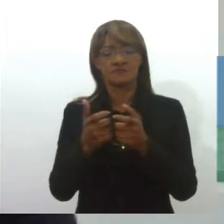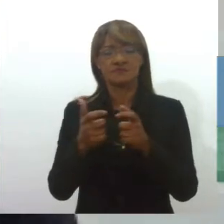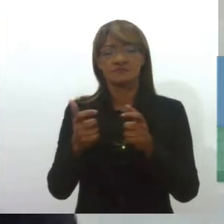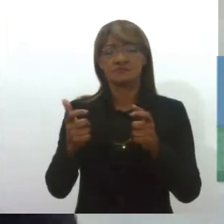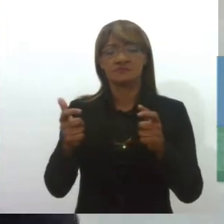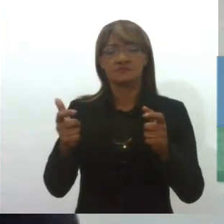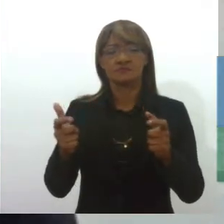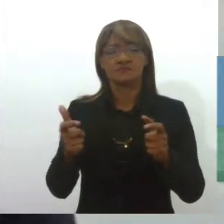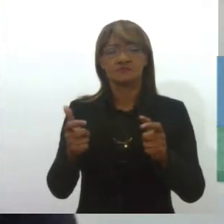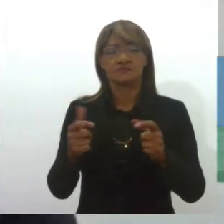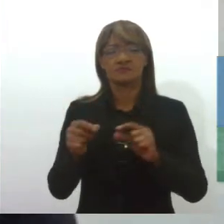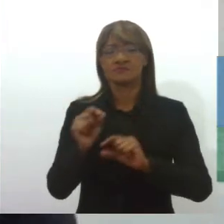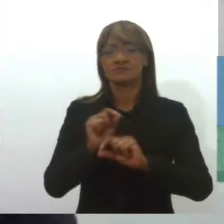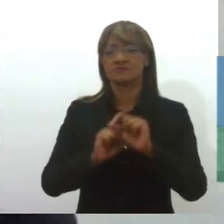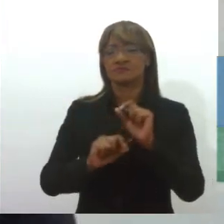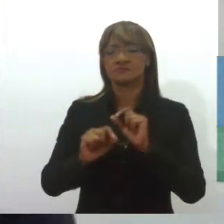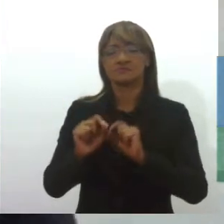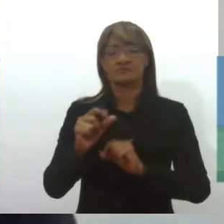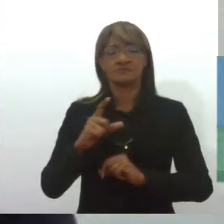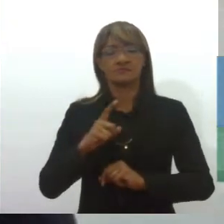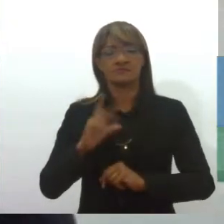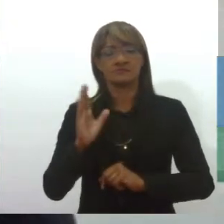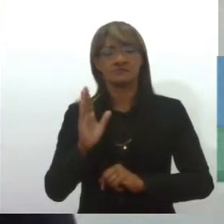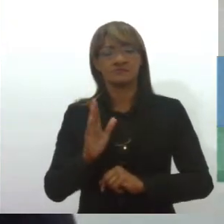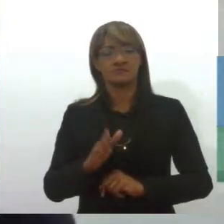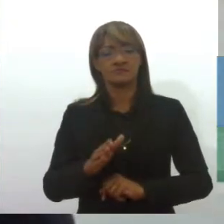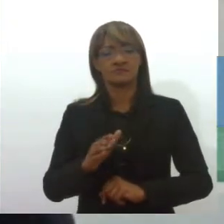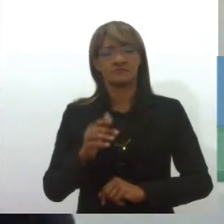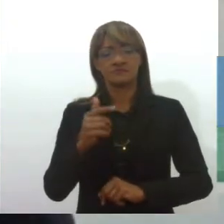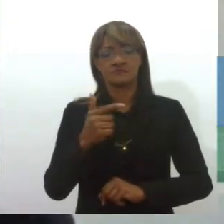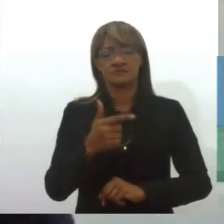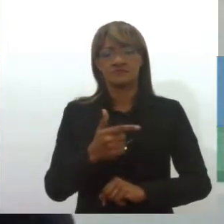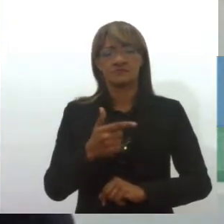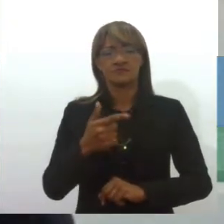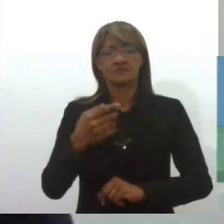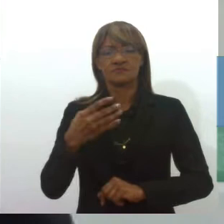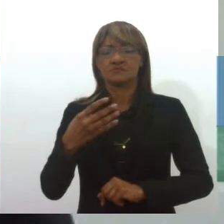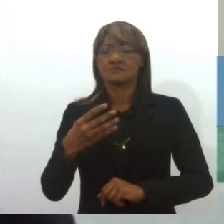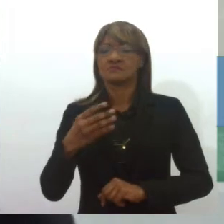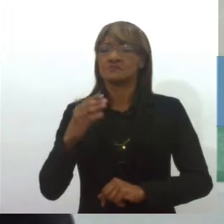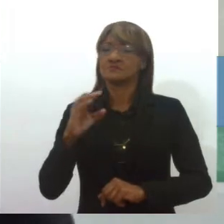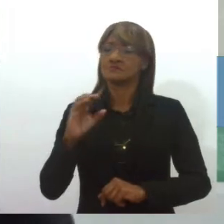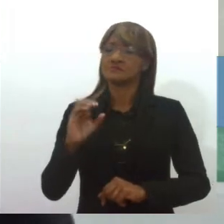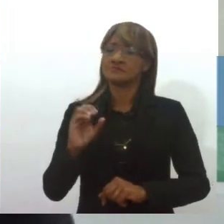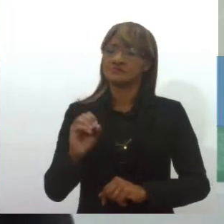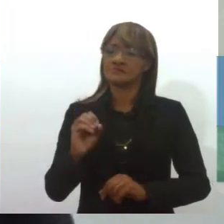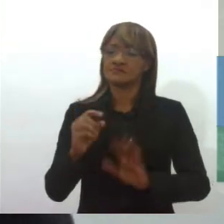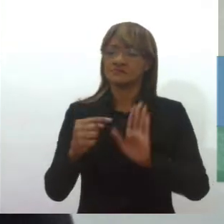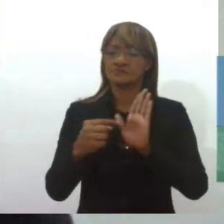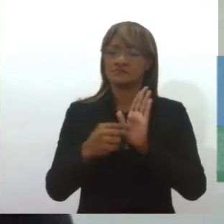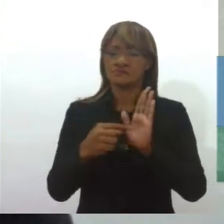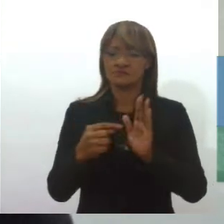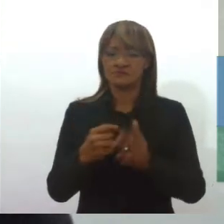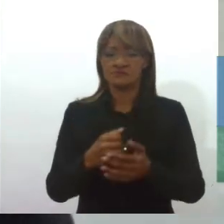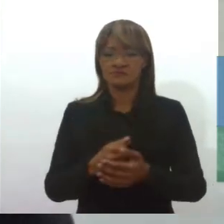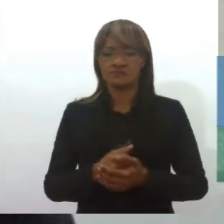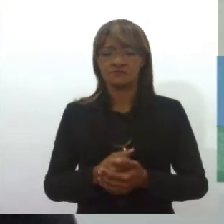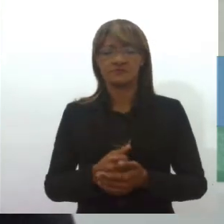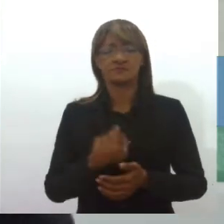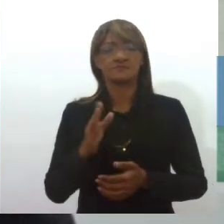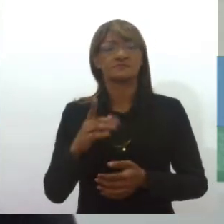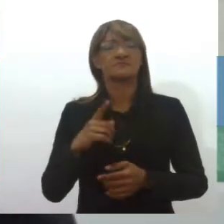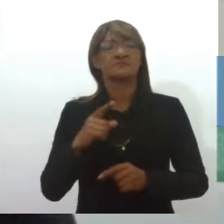desses dados. Nós tivemos mais de 240 registros e boletins de ocorrências